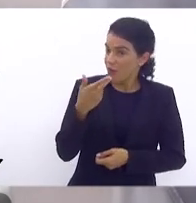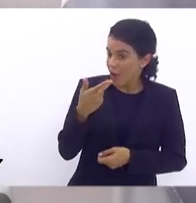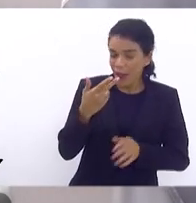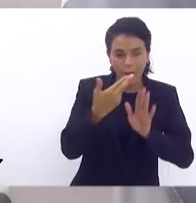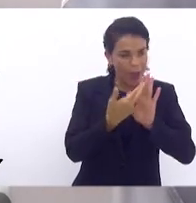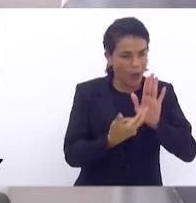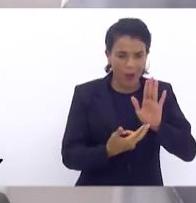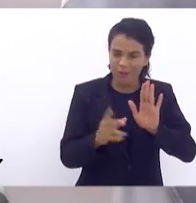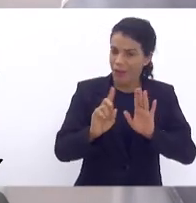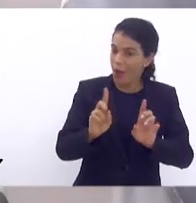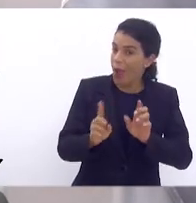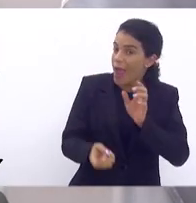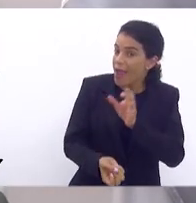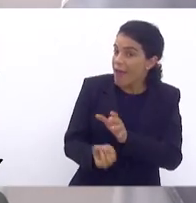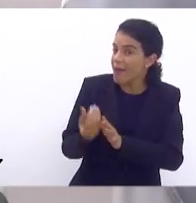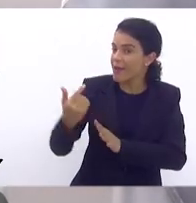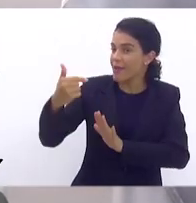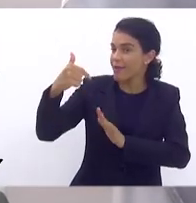falando